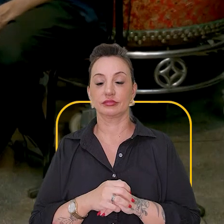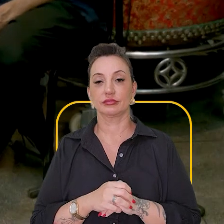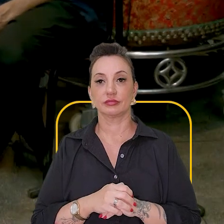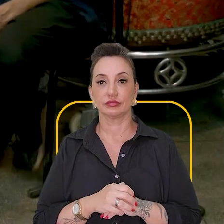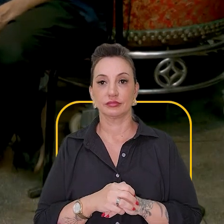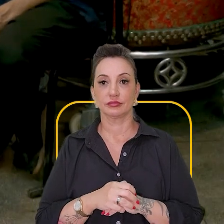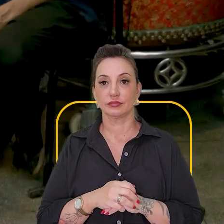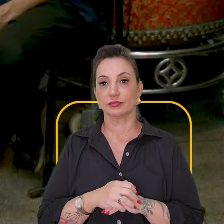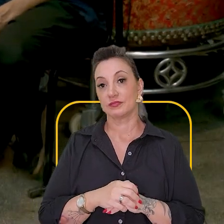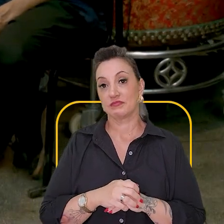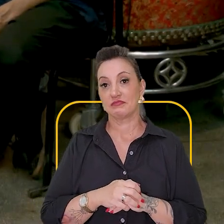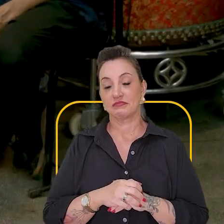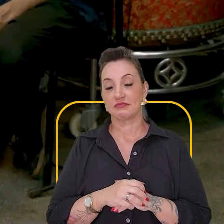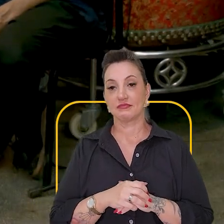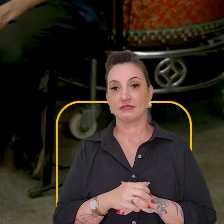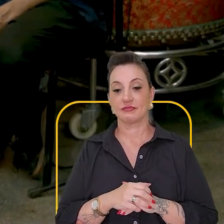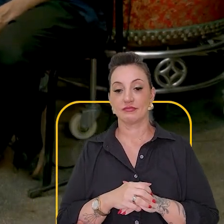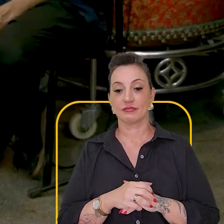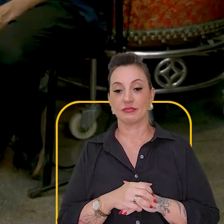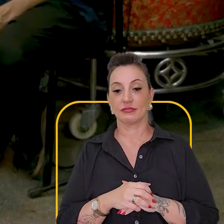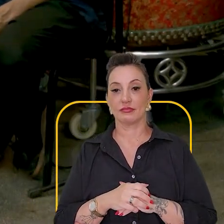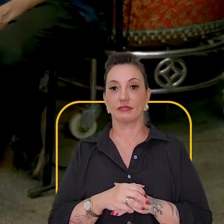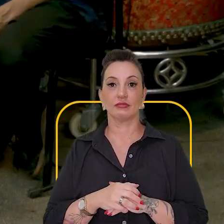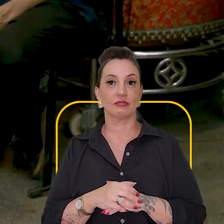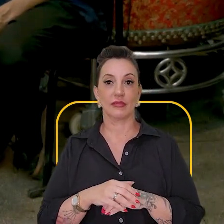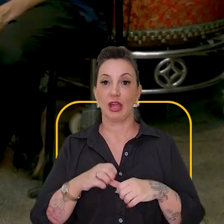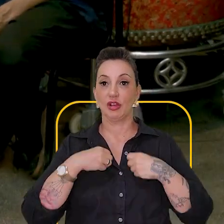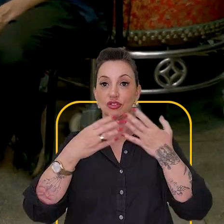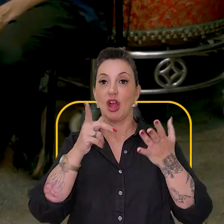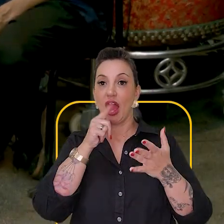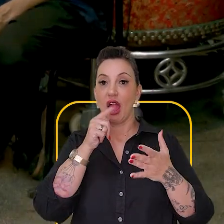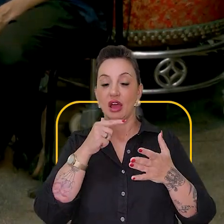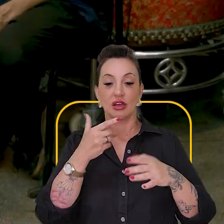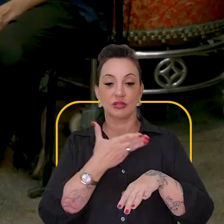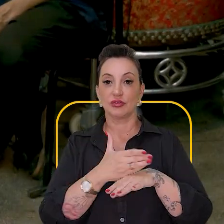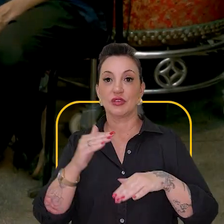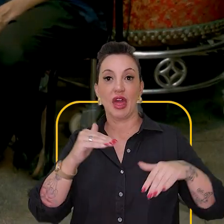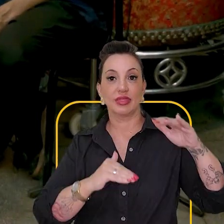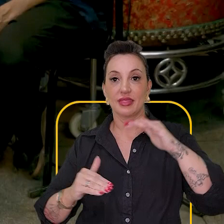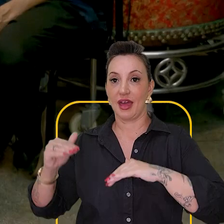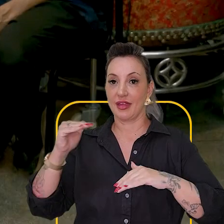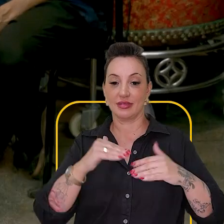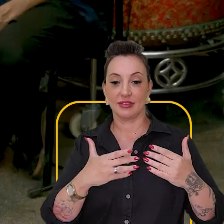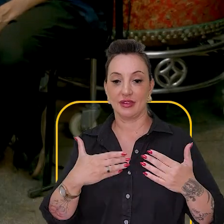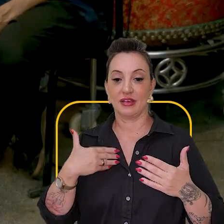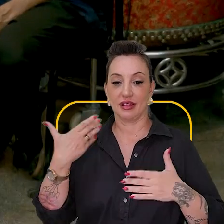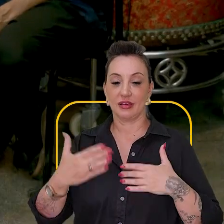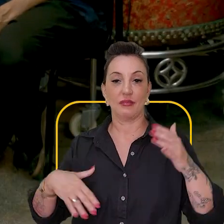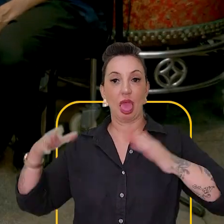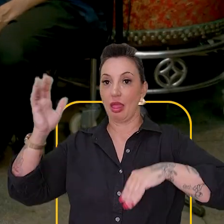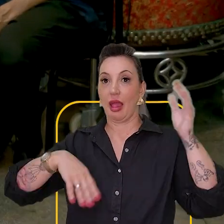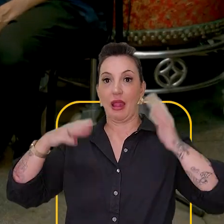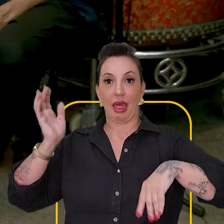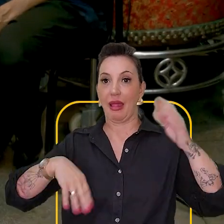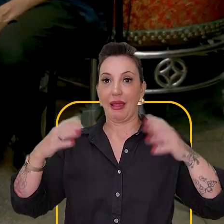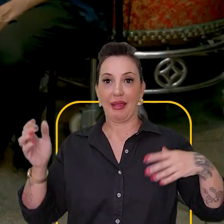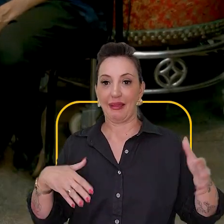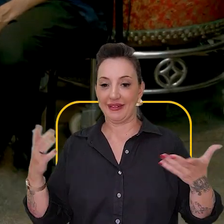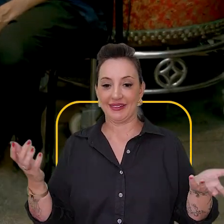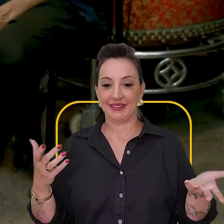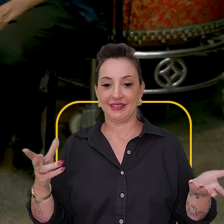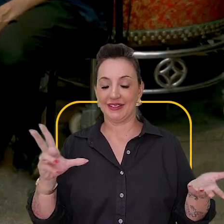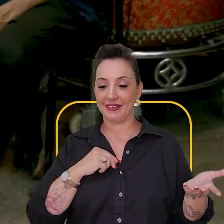imagino que assim eh te jogaram na água Uhum E você não tá acostumado a nadar Você não então você vai bater braço ali e fala